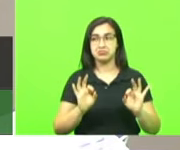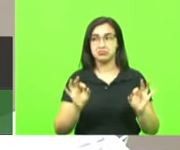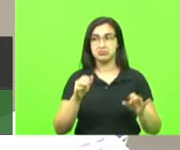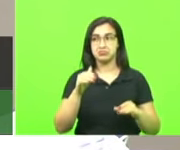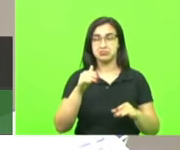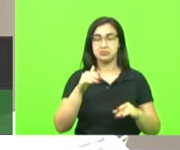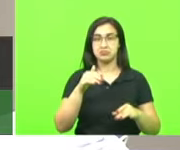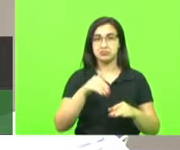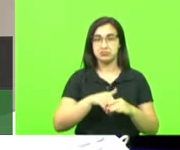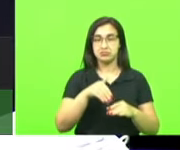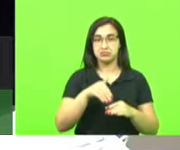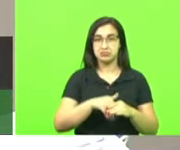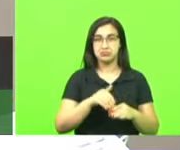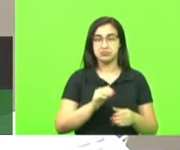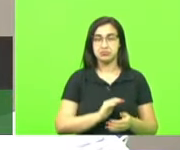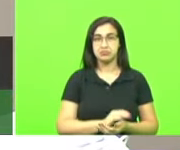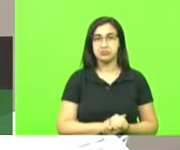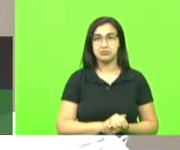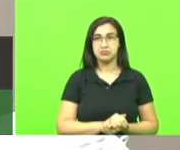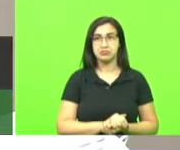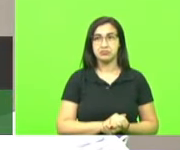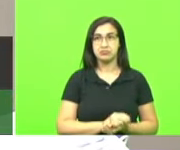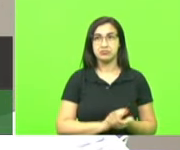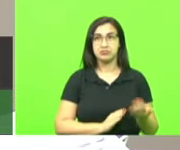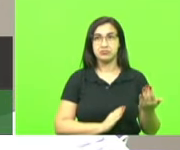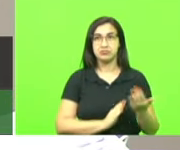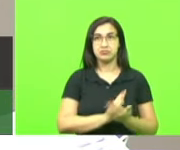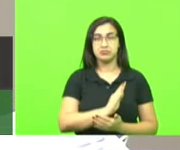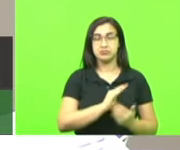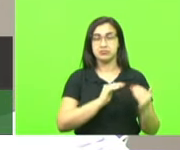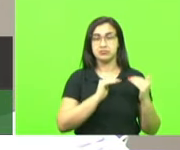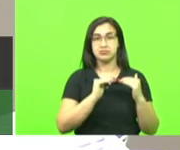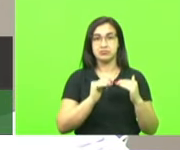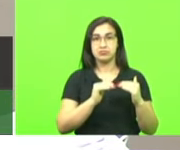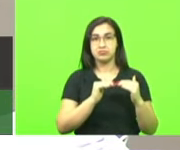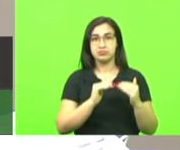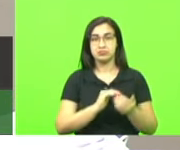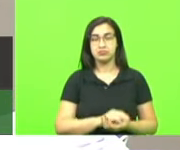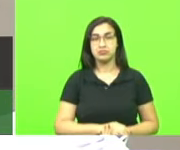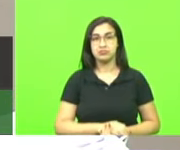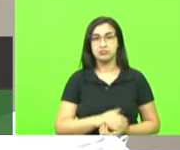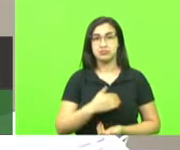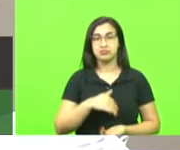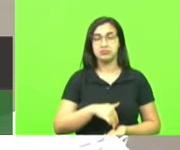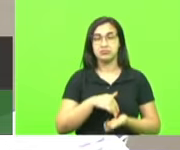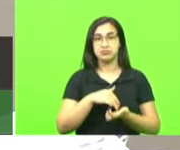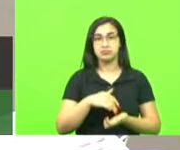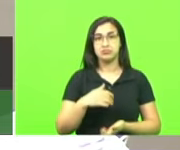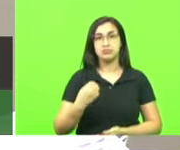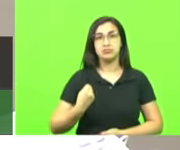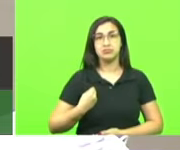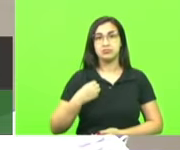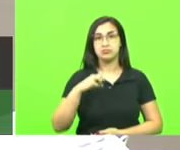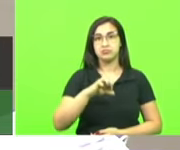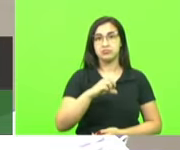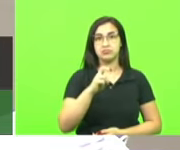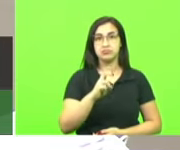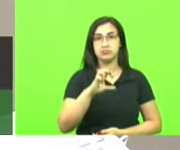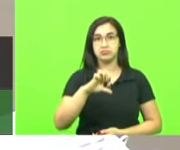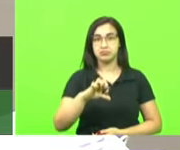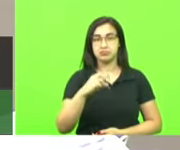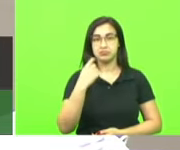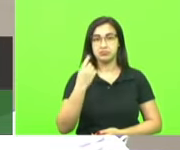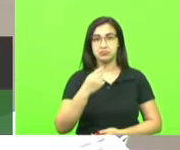em votação. Deputados que aprovam, permaneçam como se encontram. Aprovado por unanimidade. Moções. Moção 959, autor